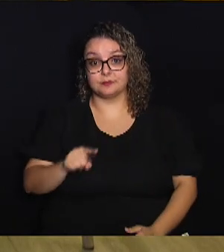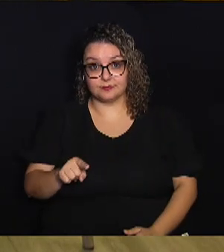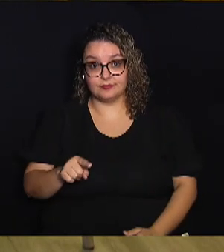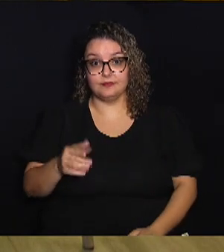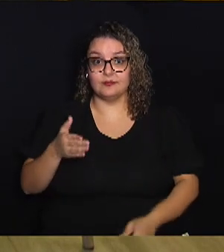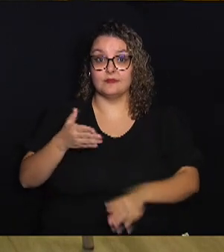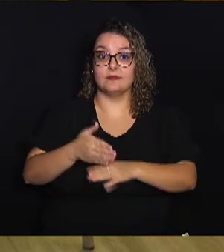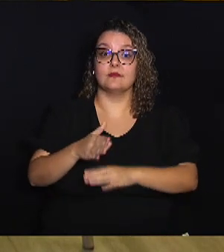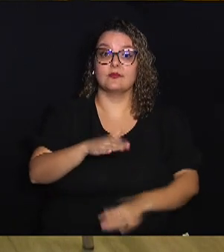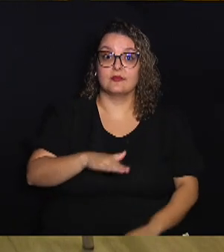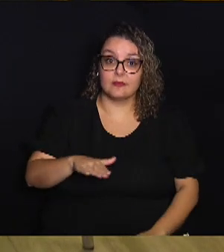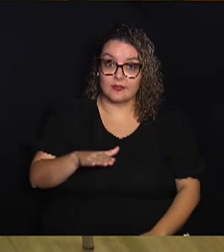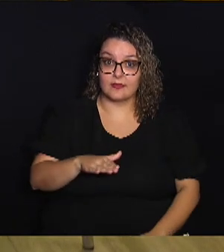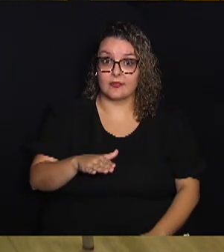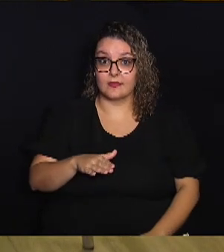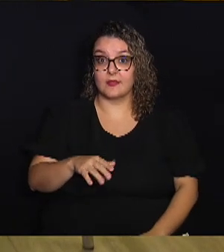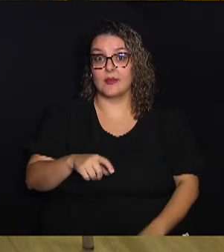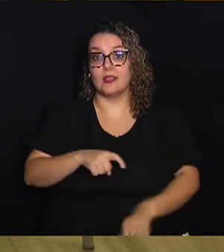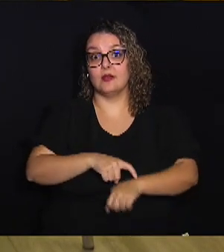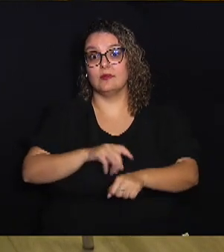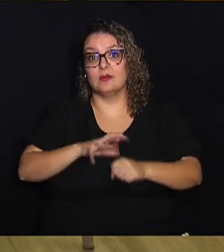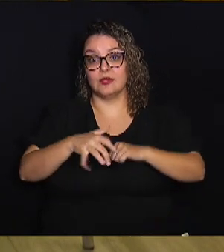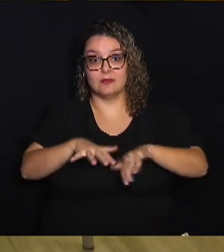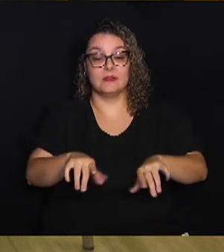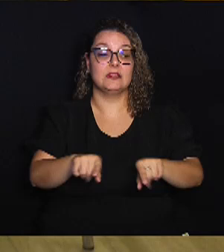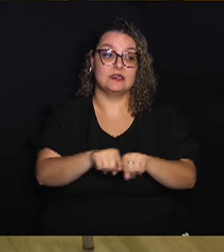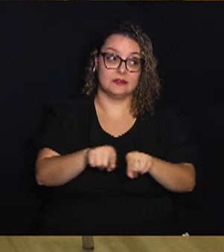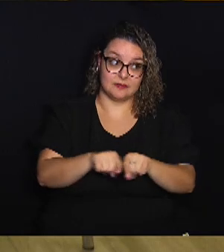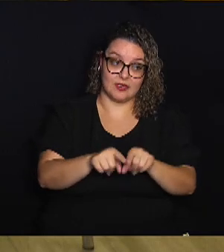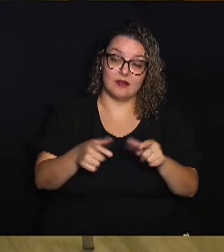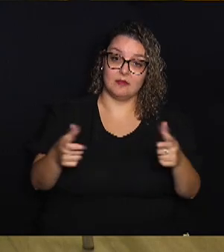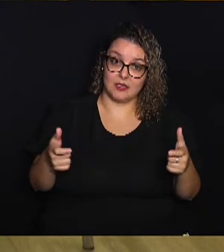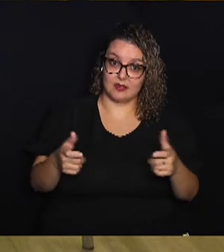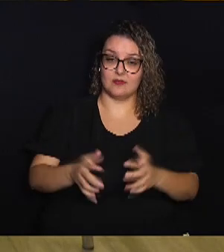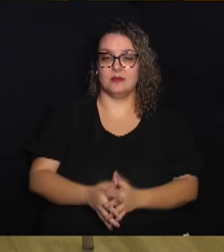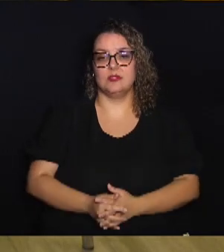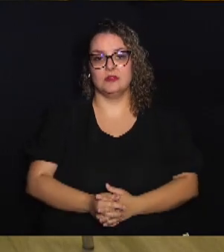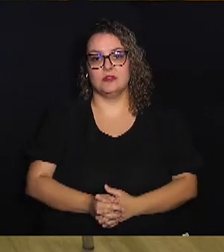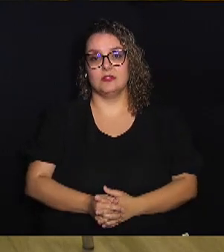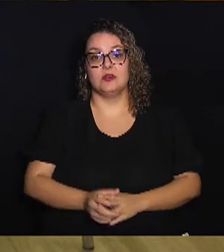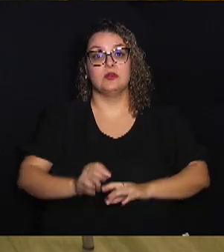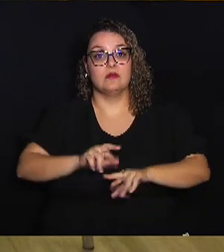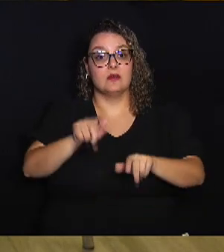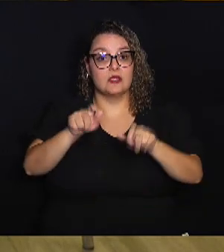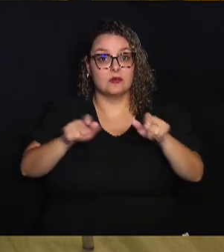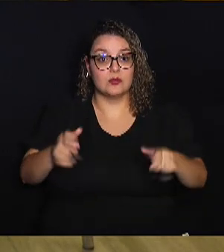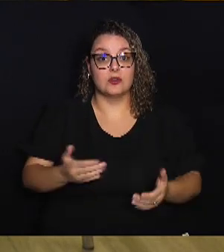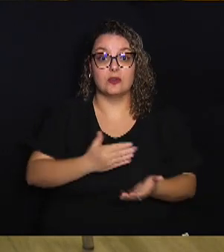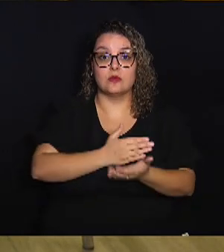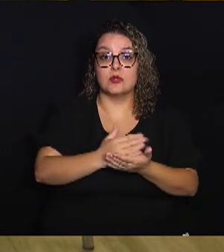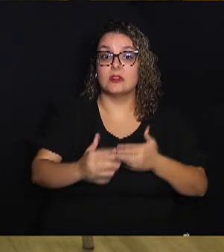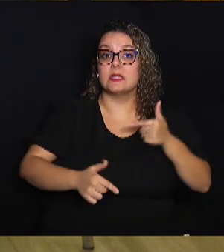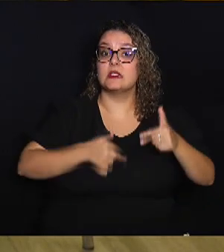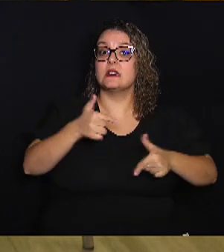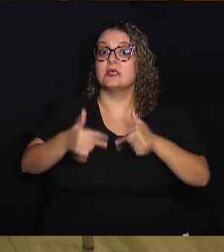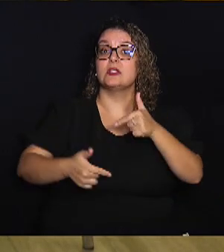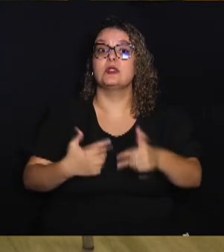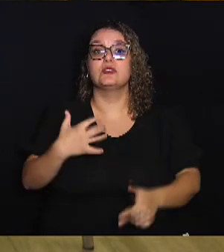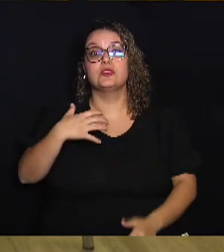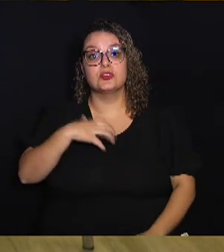entrou no mercado durante a pandemia, inclusive grande parte deles, onde muitas pessoas começaram a trabalhar de